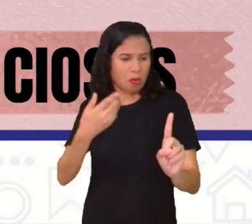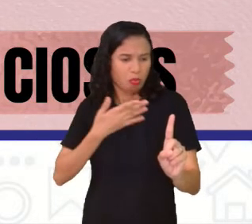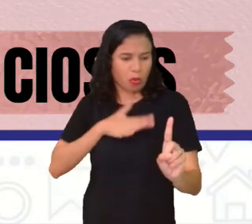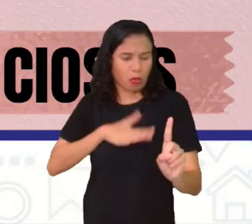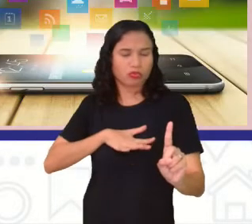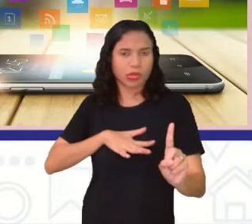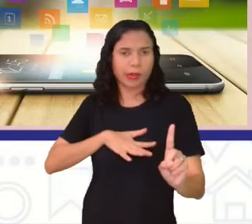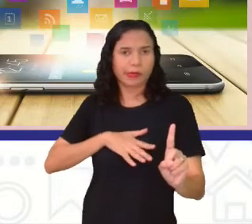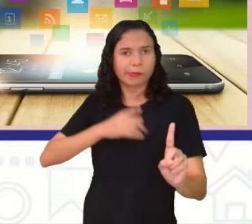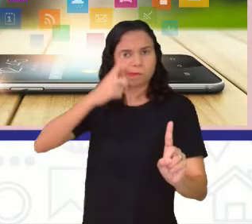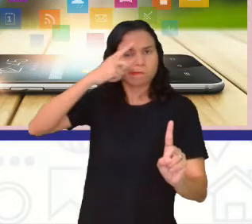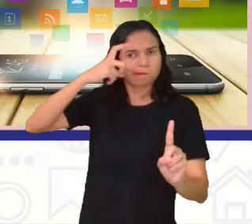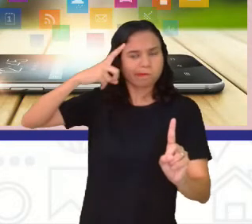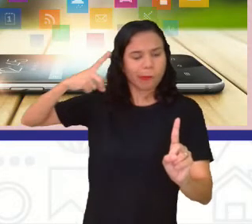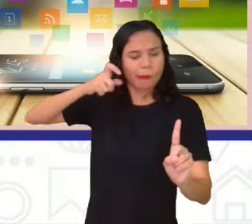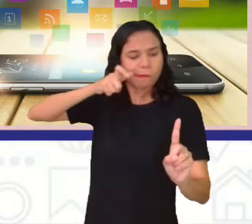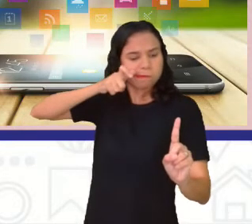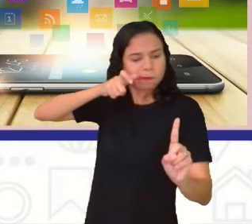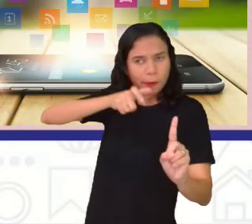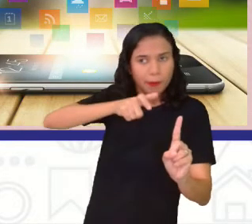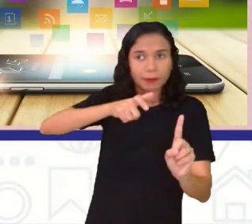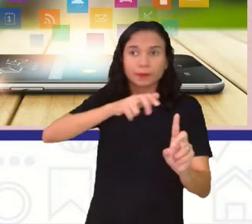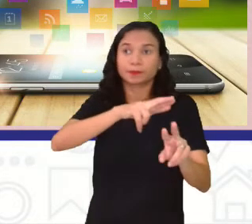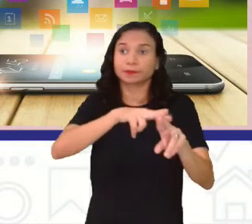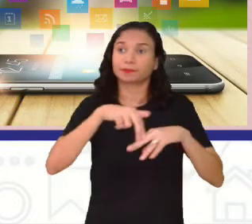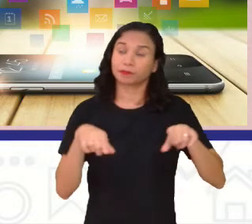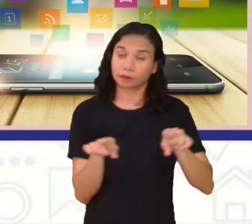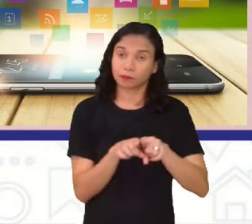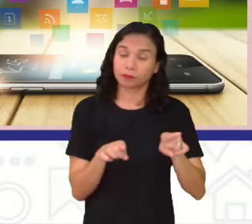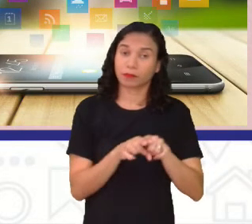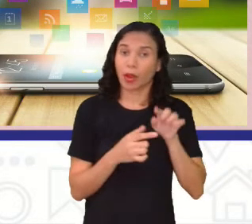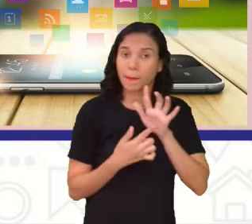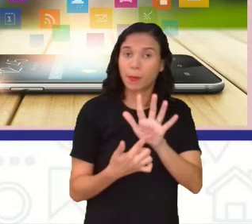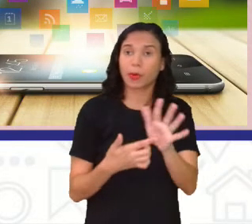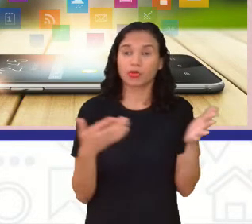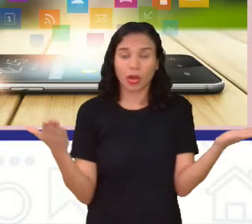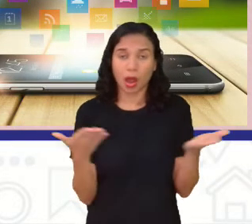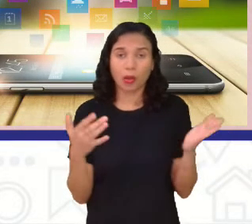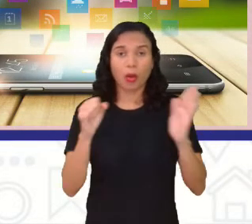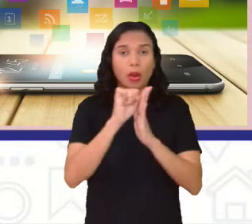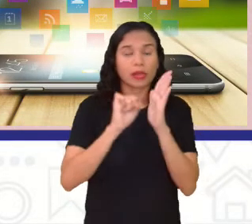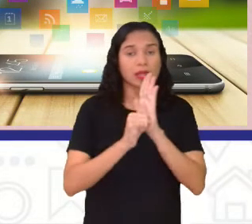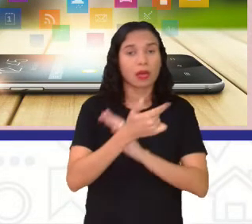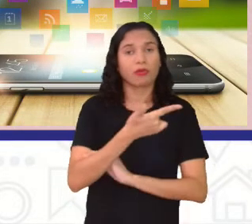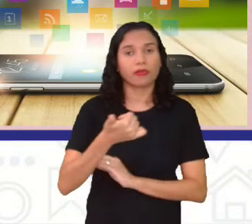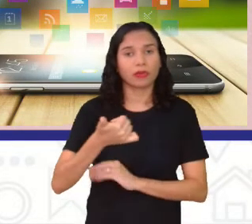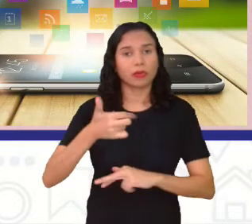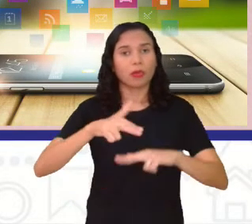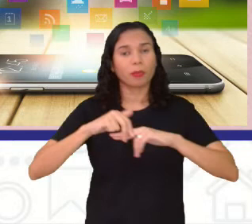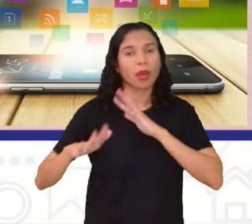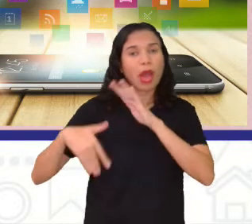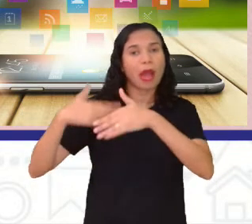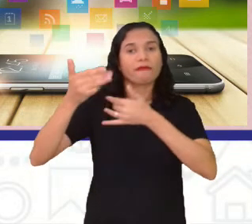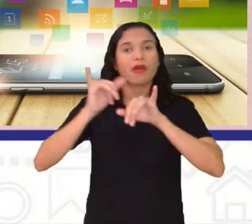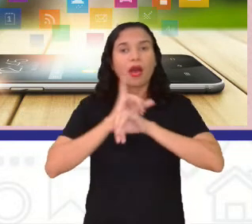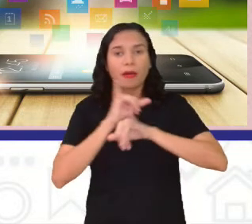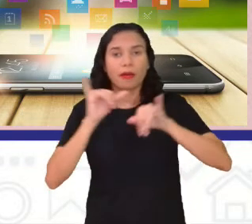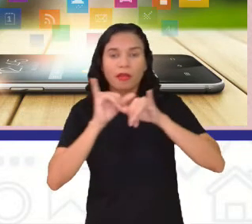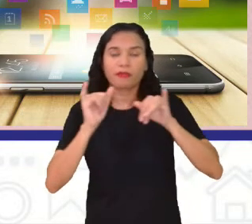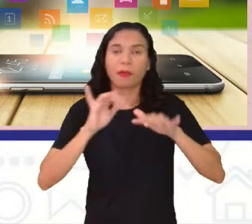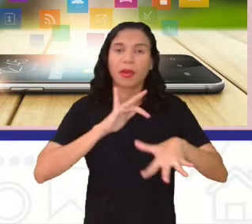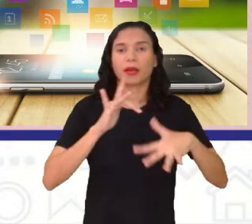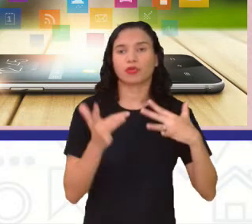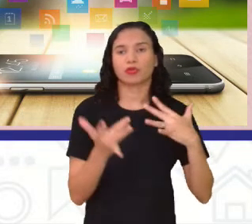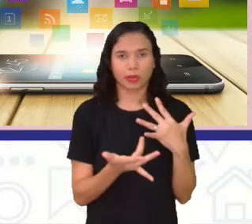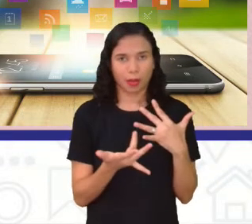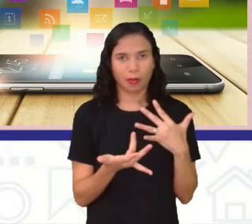de um povo diferente. E ela está sendo mais exposta no século XXI devido ao avanço da informação e das redes